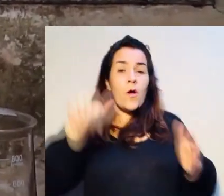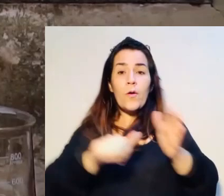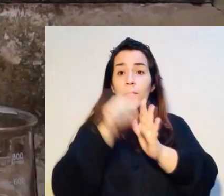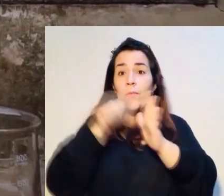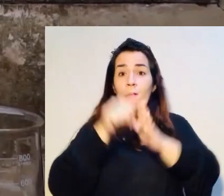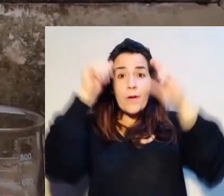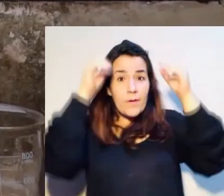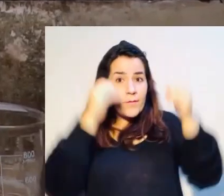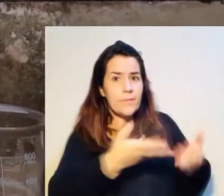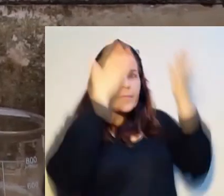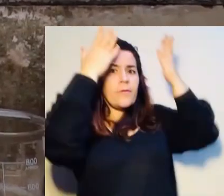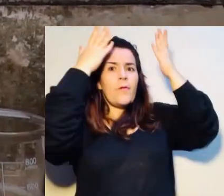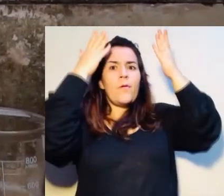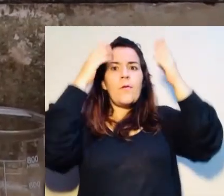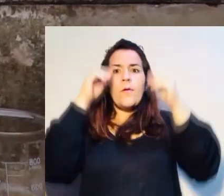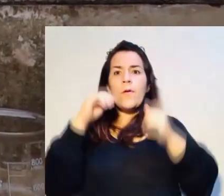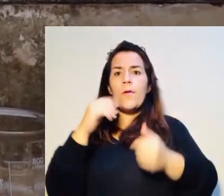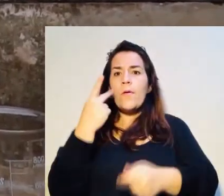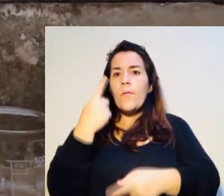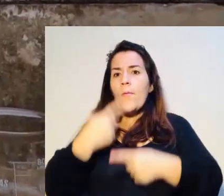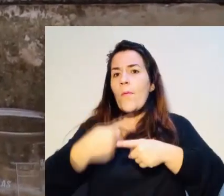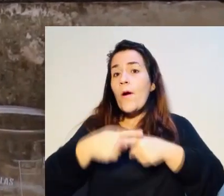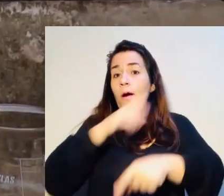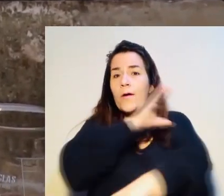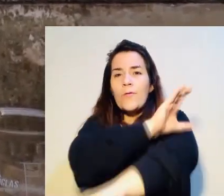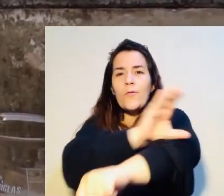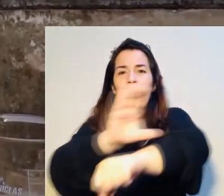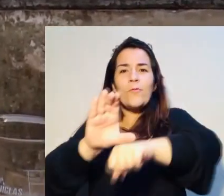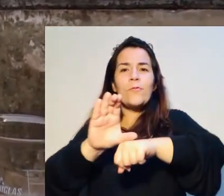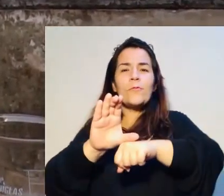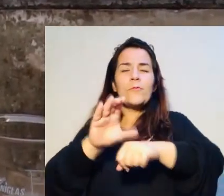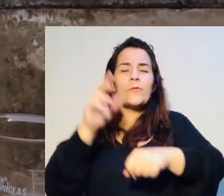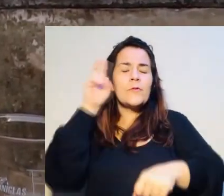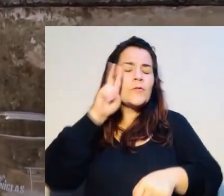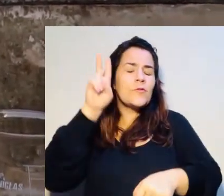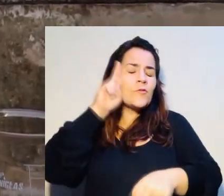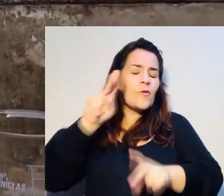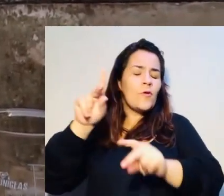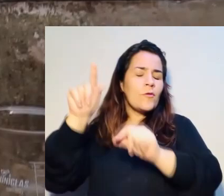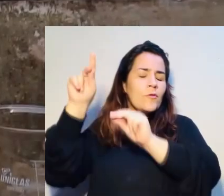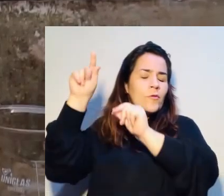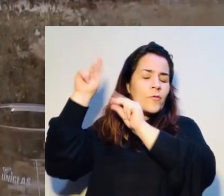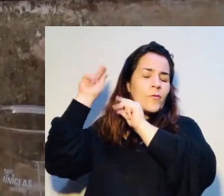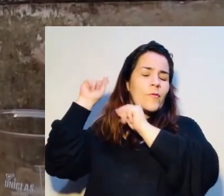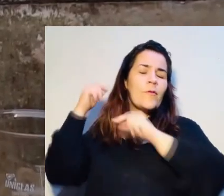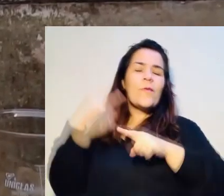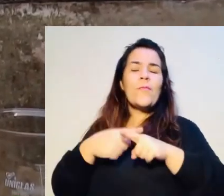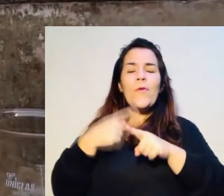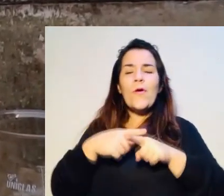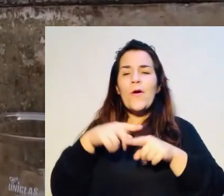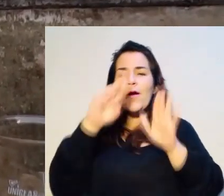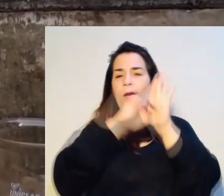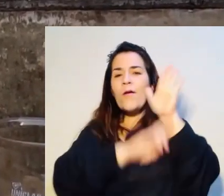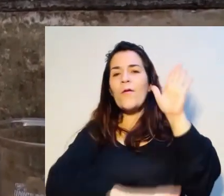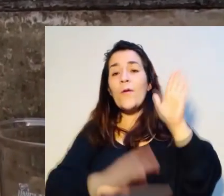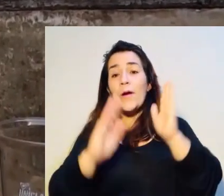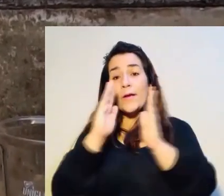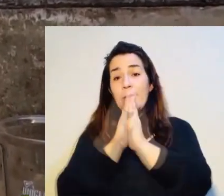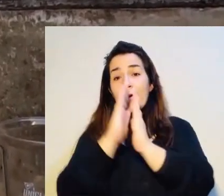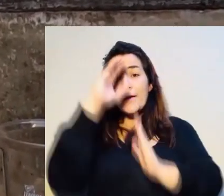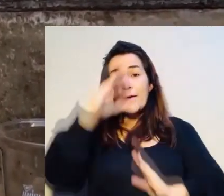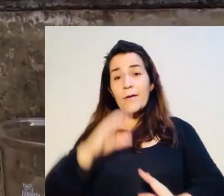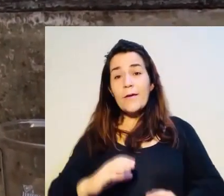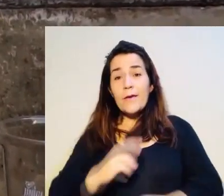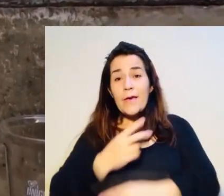primeiro túmulo a ser tombado por questões culturais, históricas, por um patrimônio